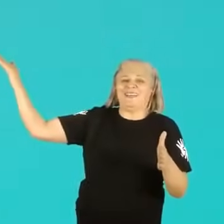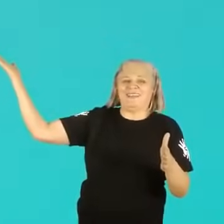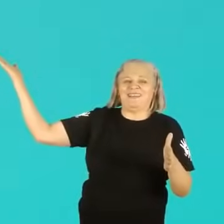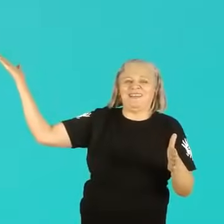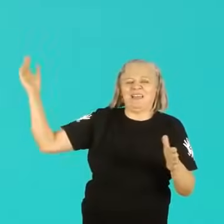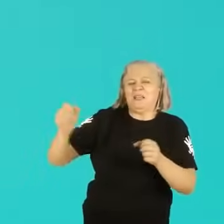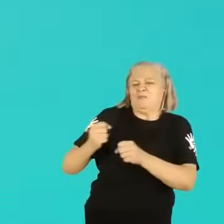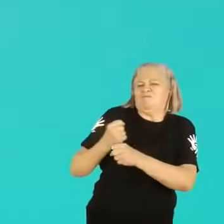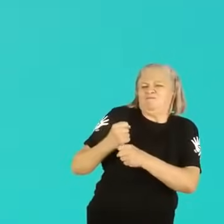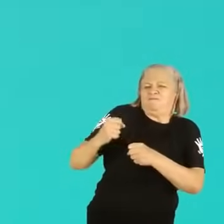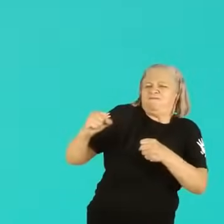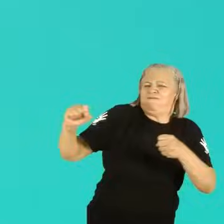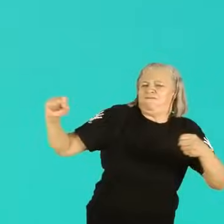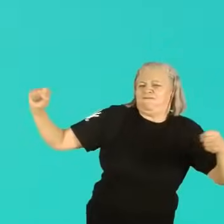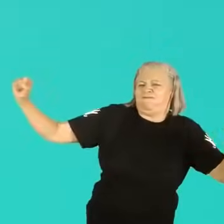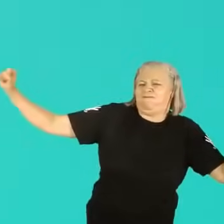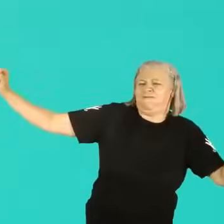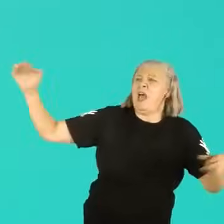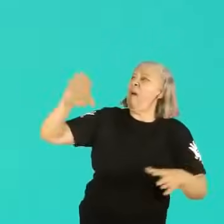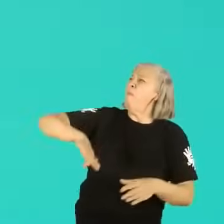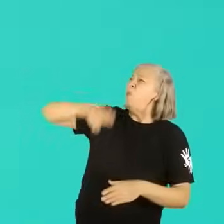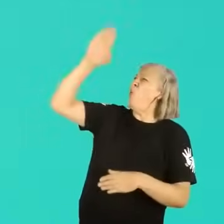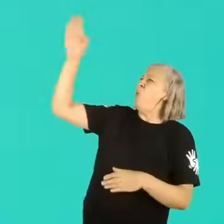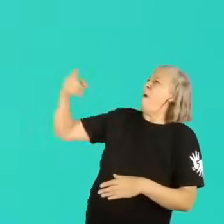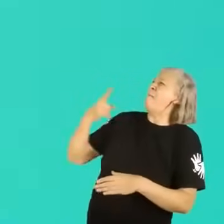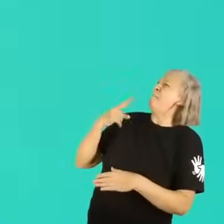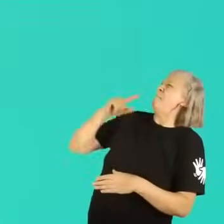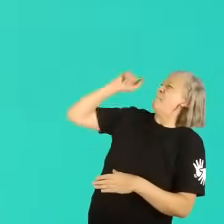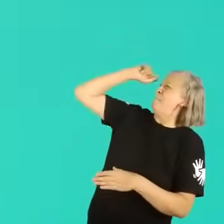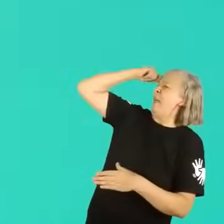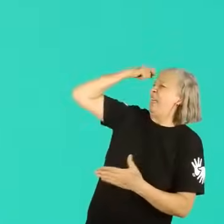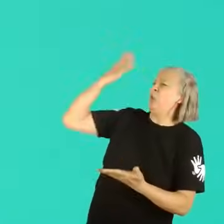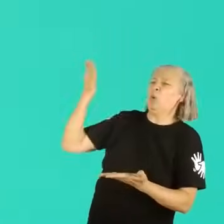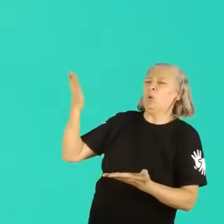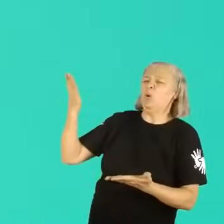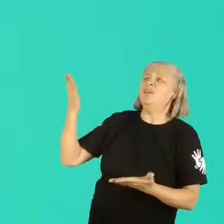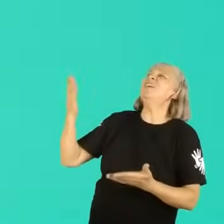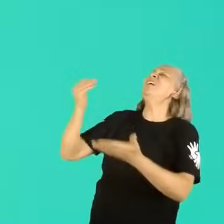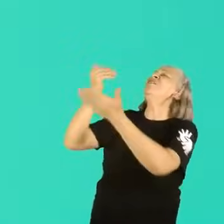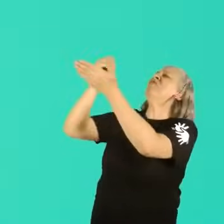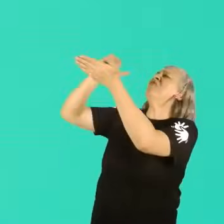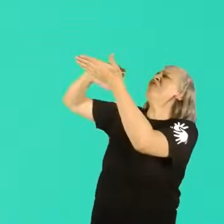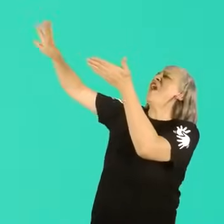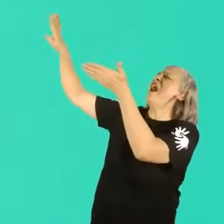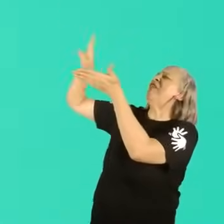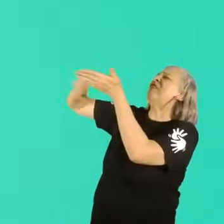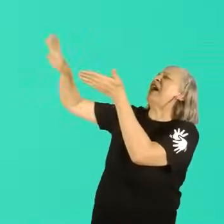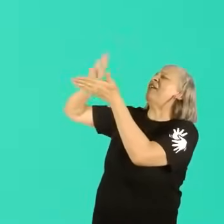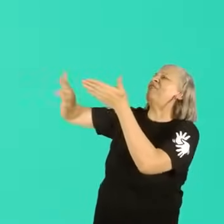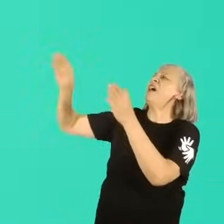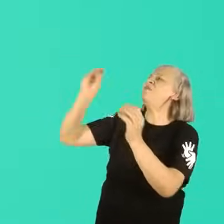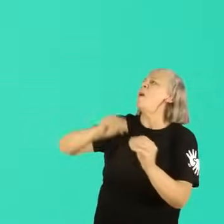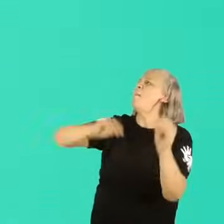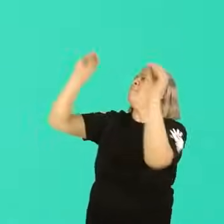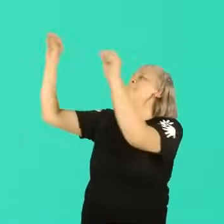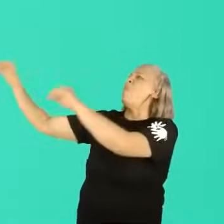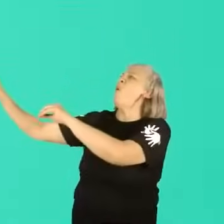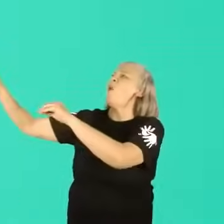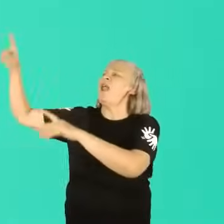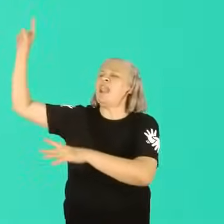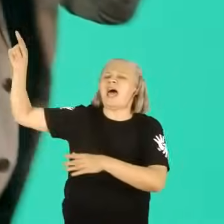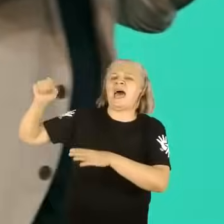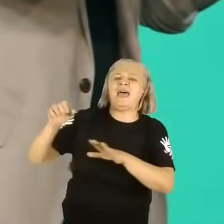tem piche, mas vai acabar o piche. E agora vai ter carro. Então, sabe por quê? É a declaração daquilo que a gente crê. Ele